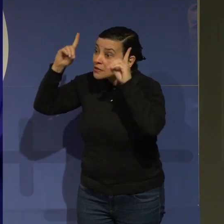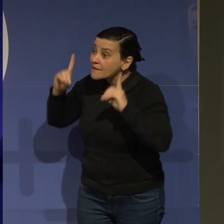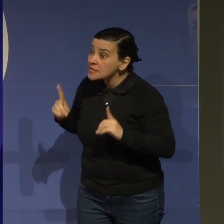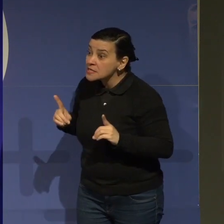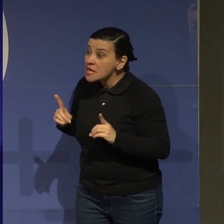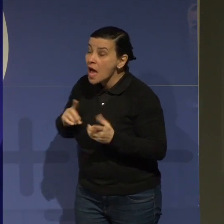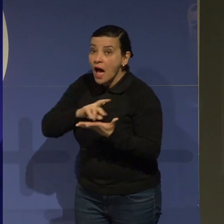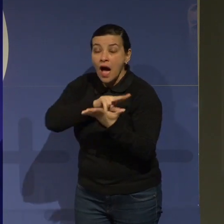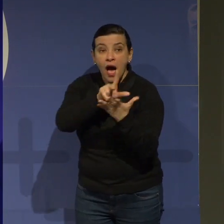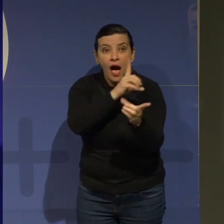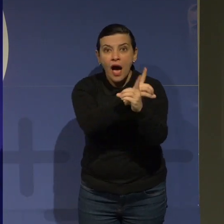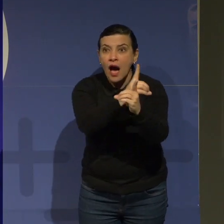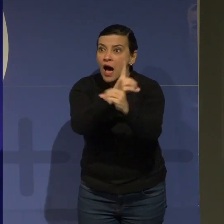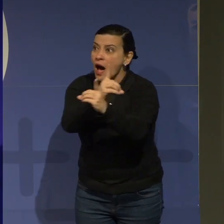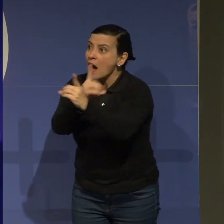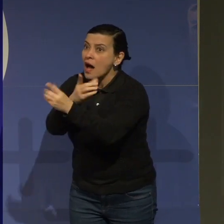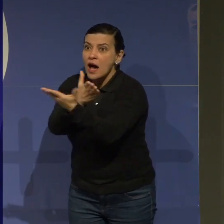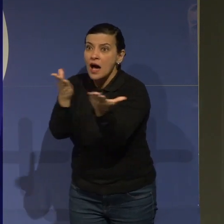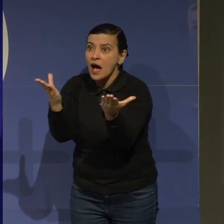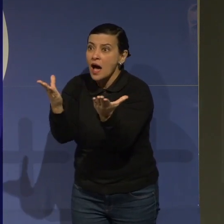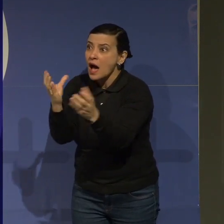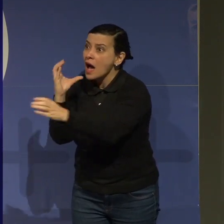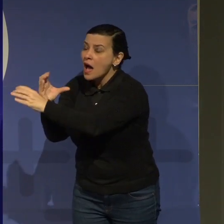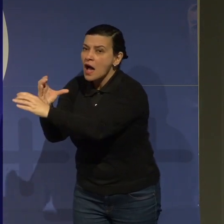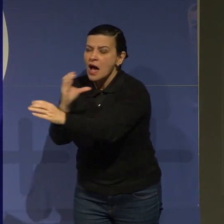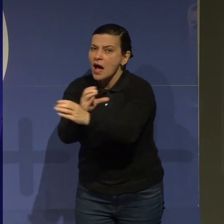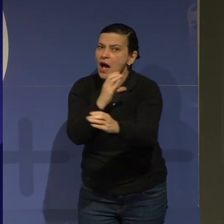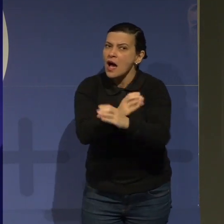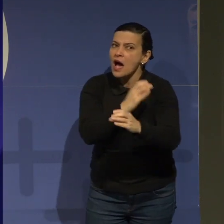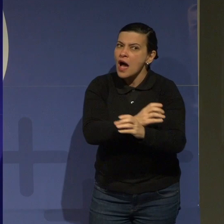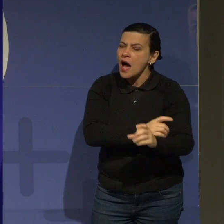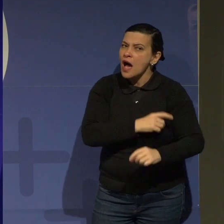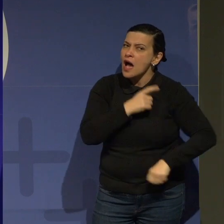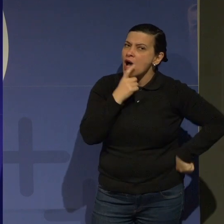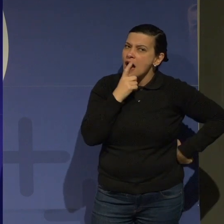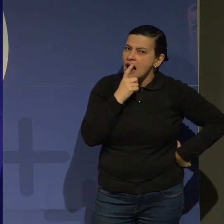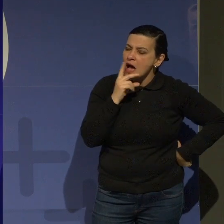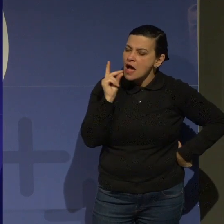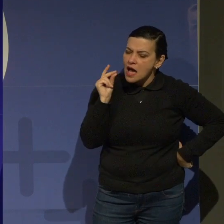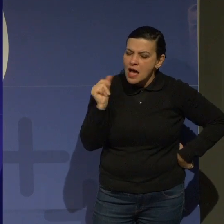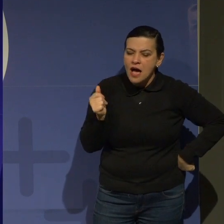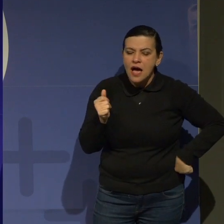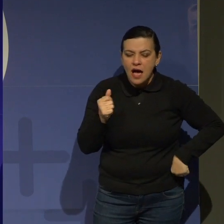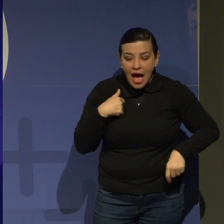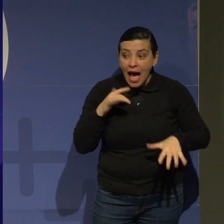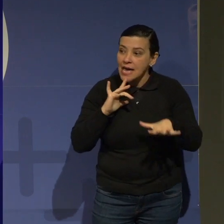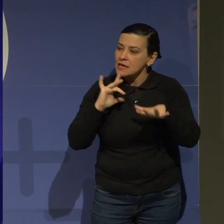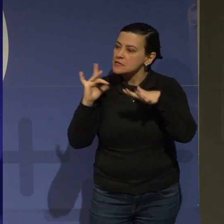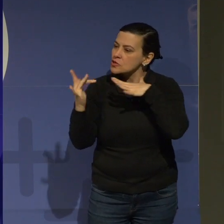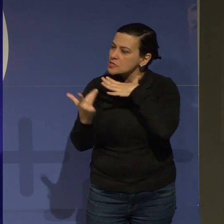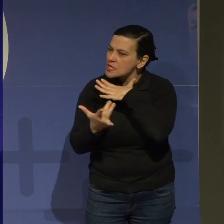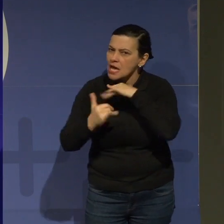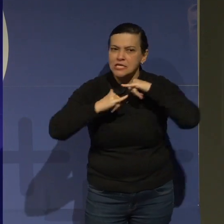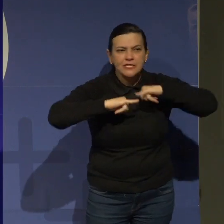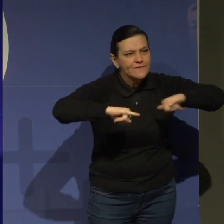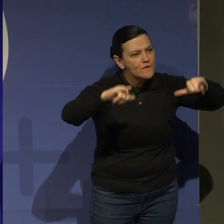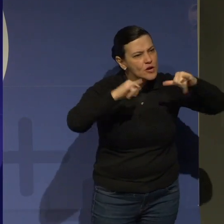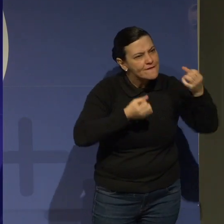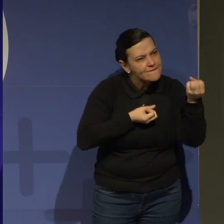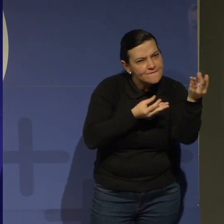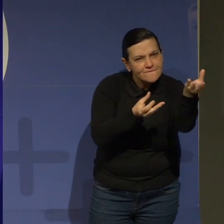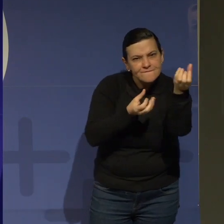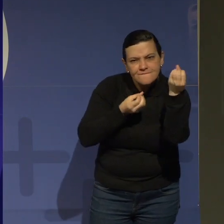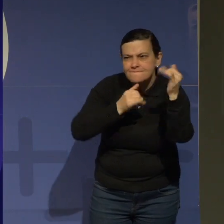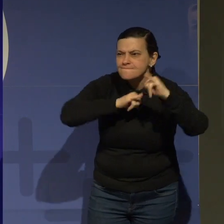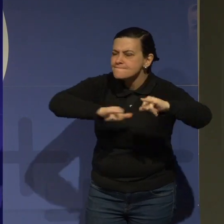excluídas do contexto comunicacional. Então, a partir disso, eu comecei a usar as redes sociais divulgando informação,